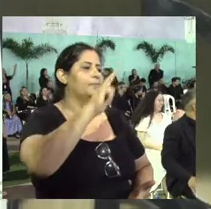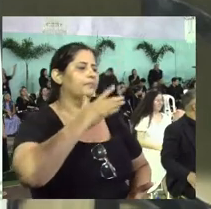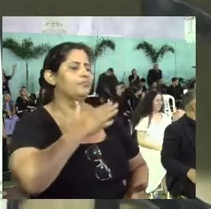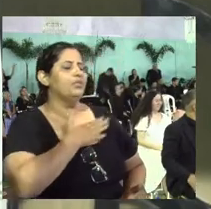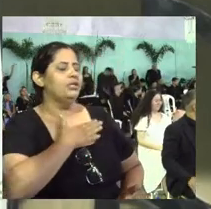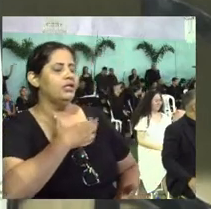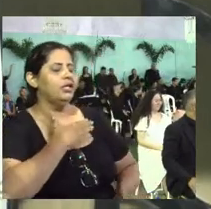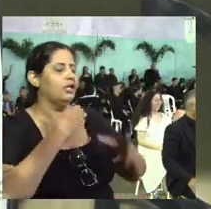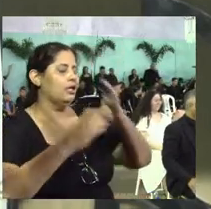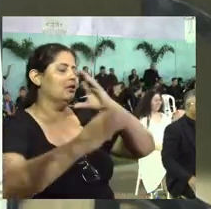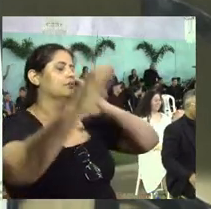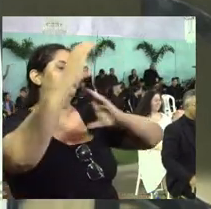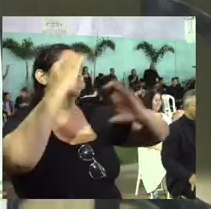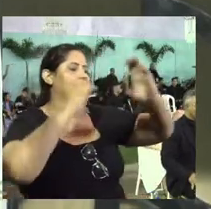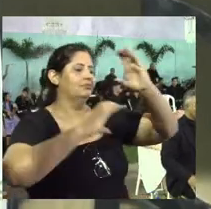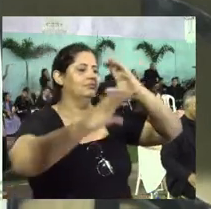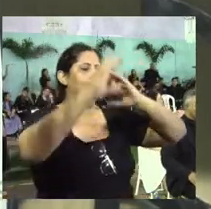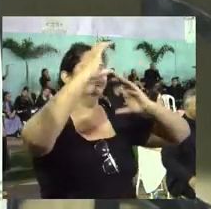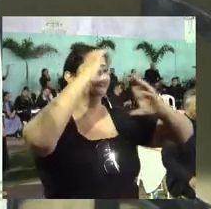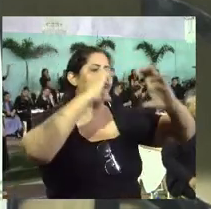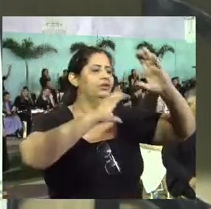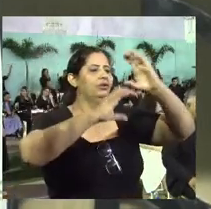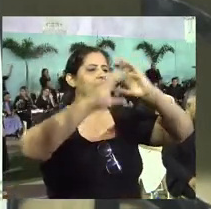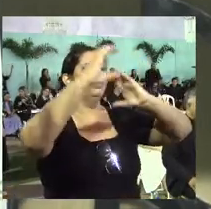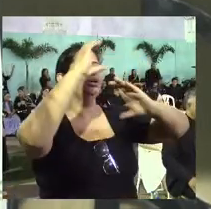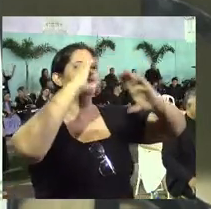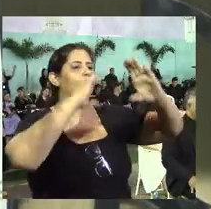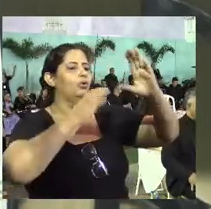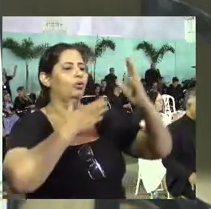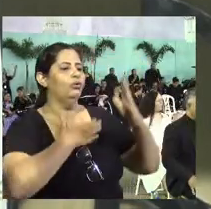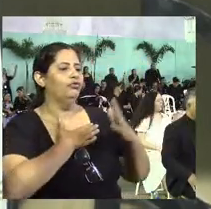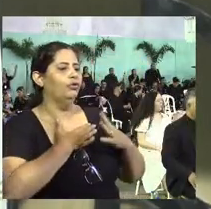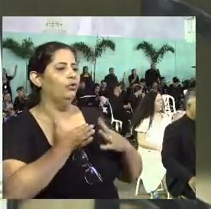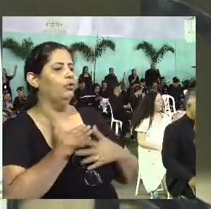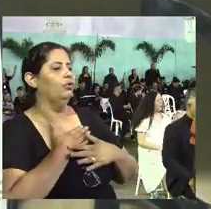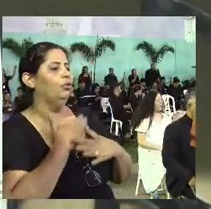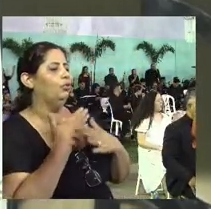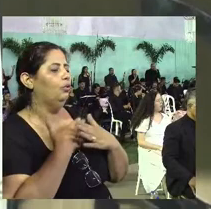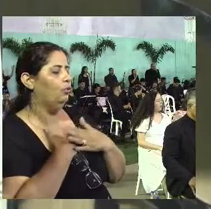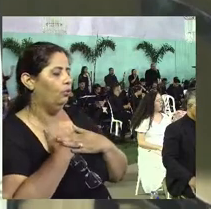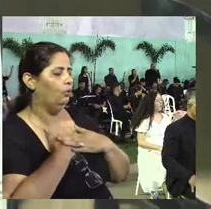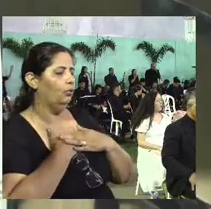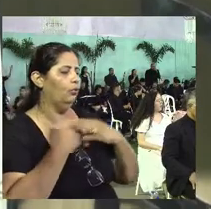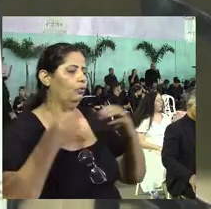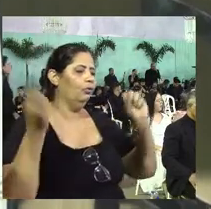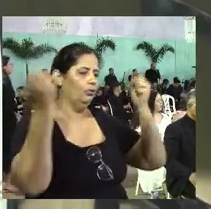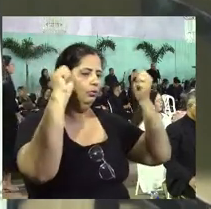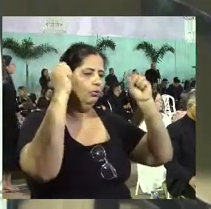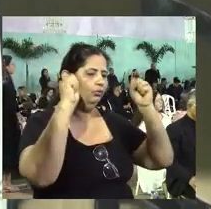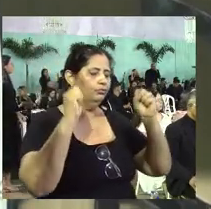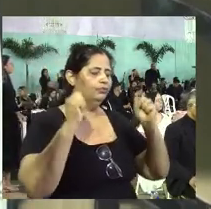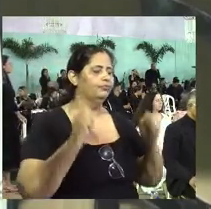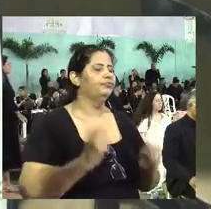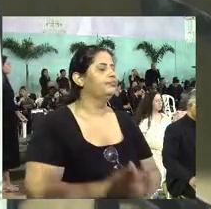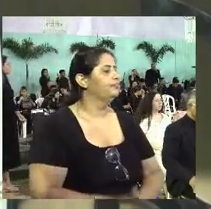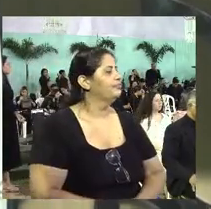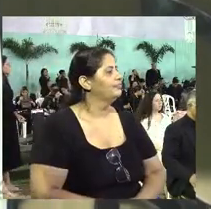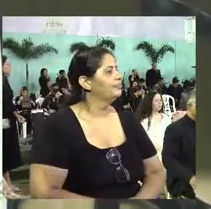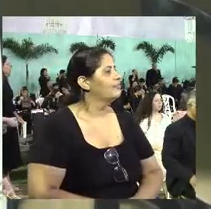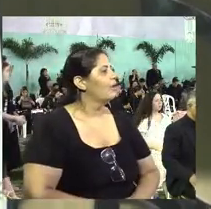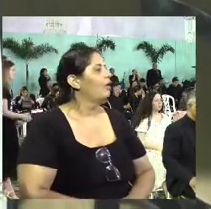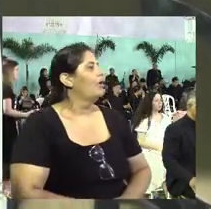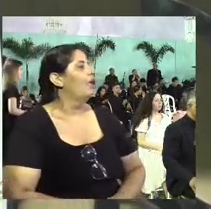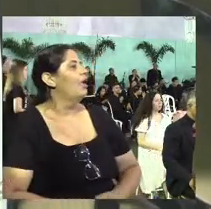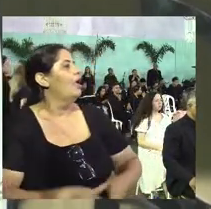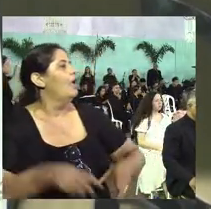minha canção e o meu louvor aumenta a tua